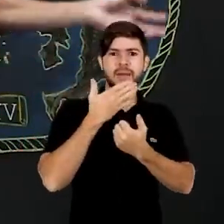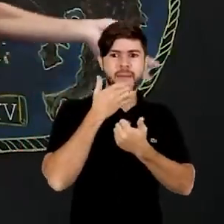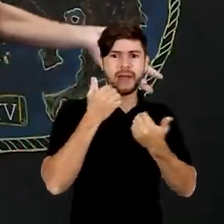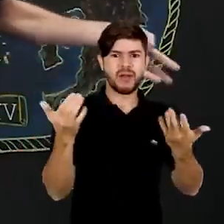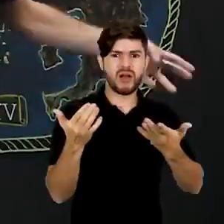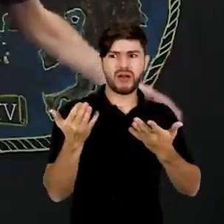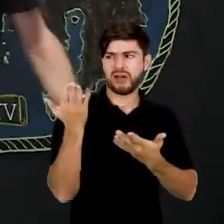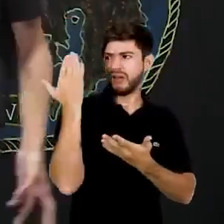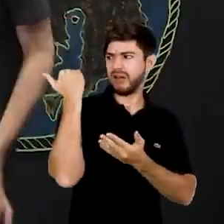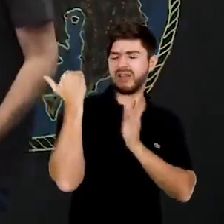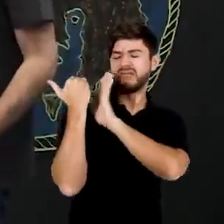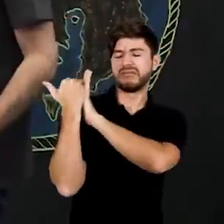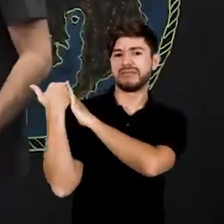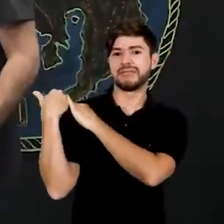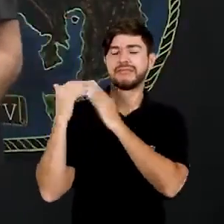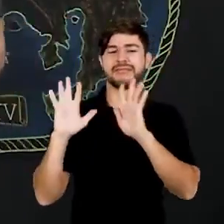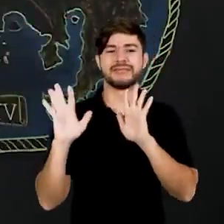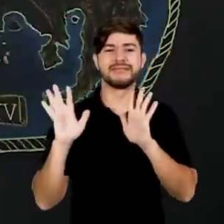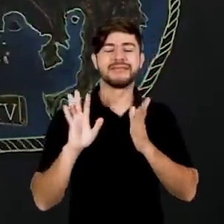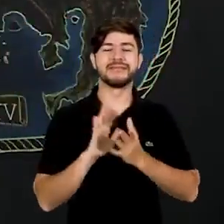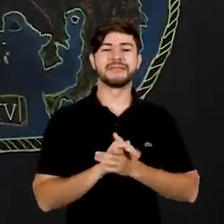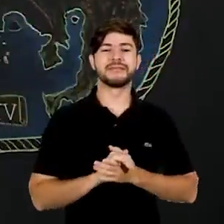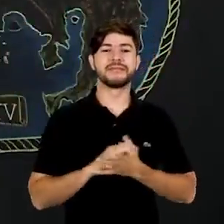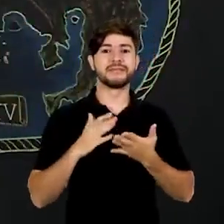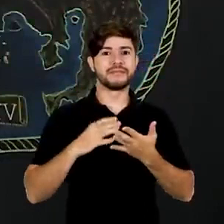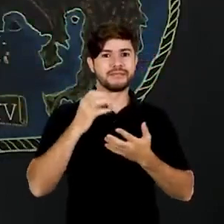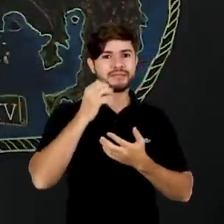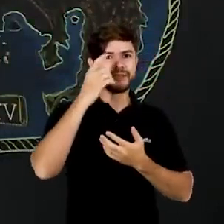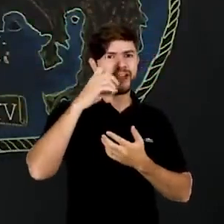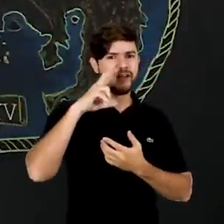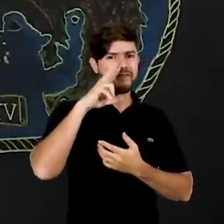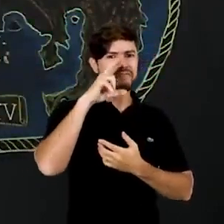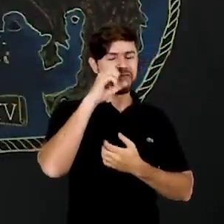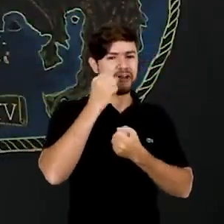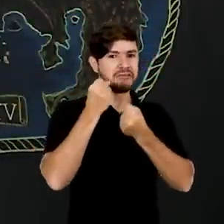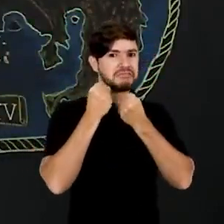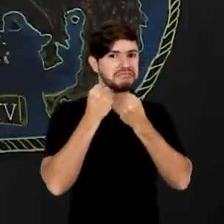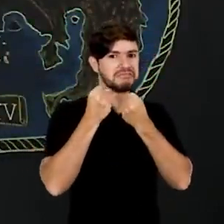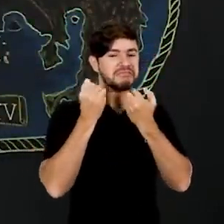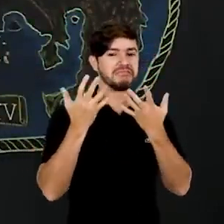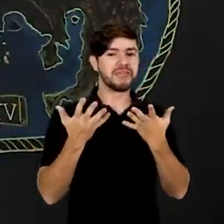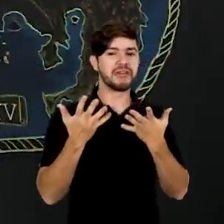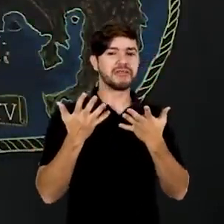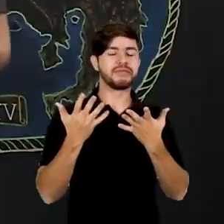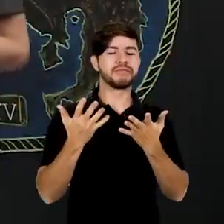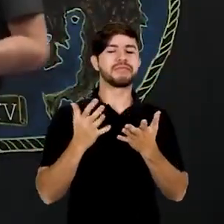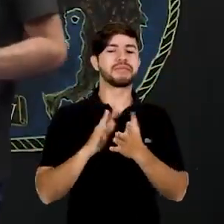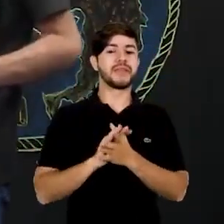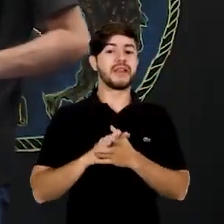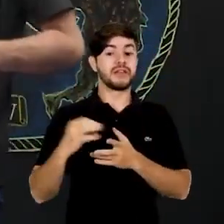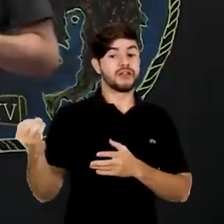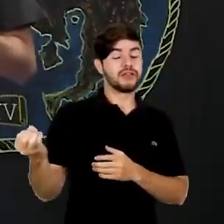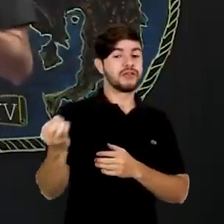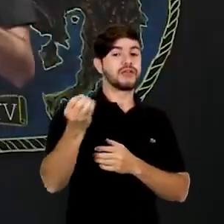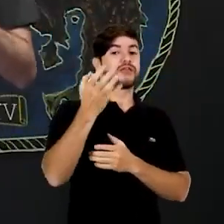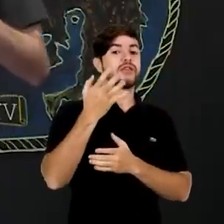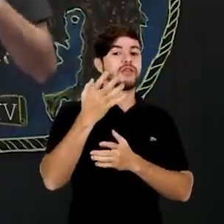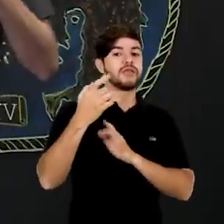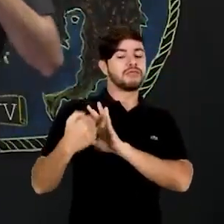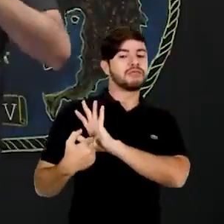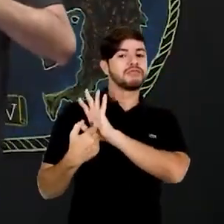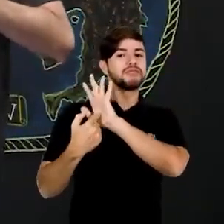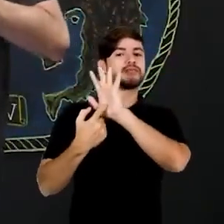que era antigo. Muito bem, essa ideia ela é tão forte que essa ideia de modernidade, ela